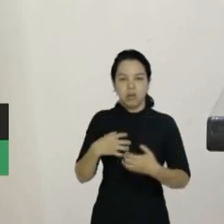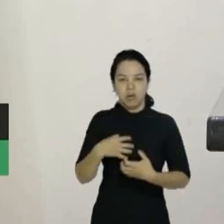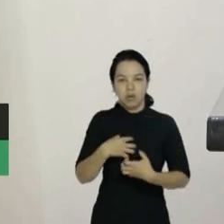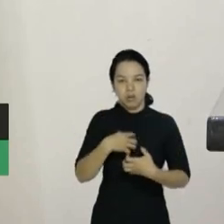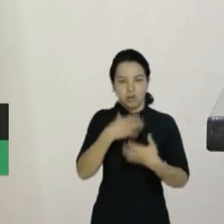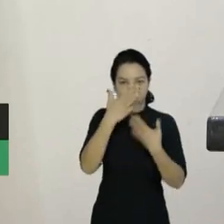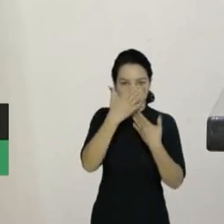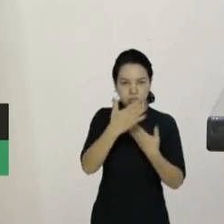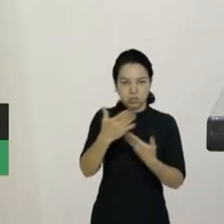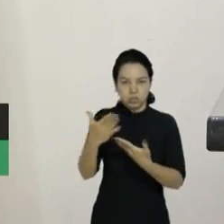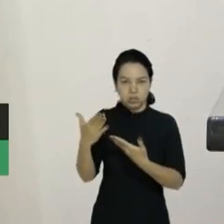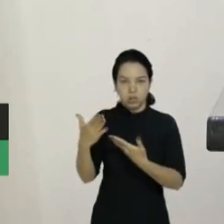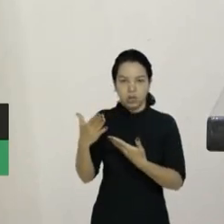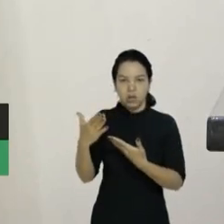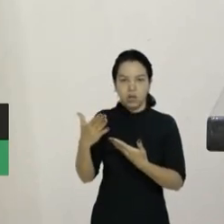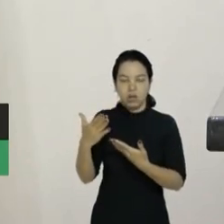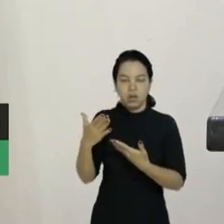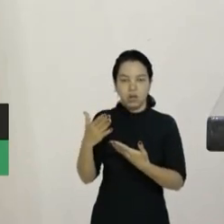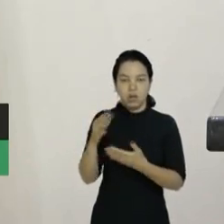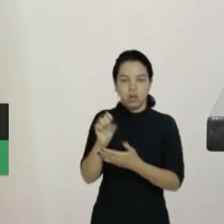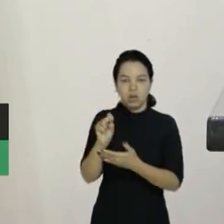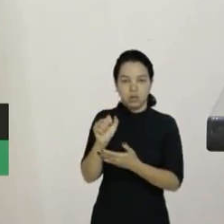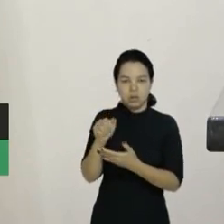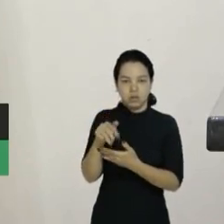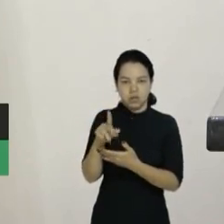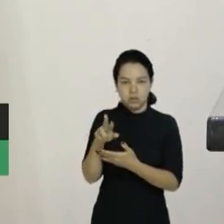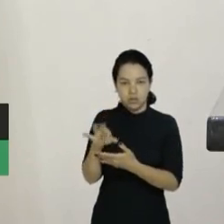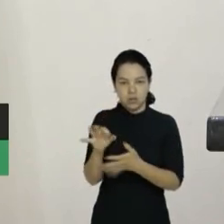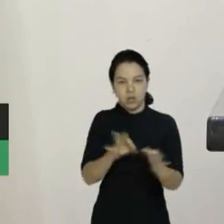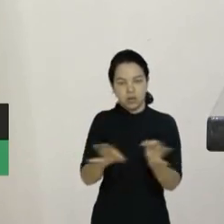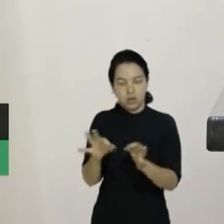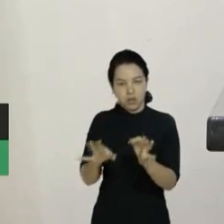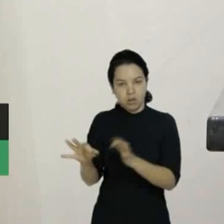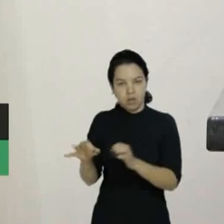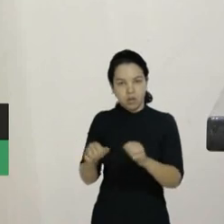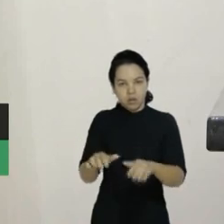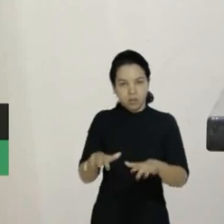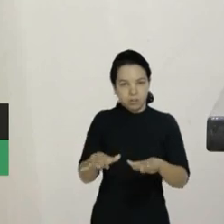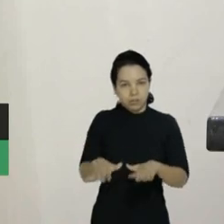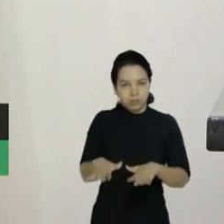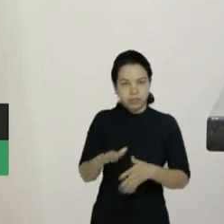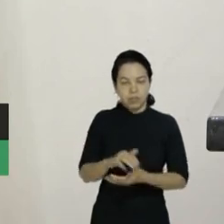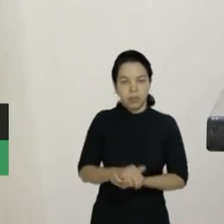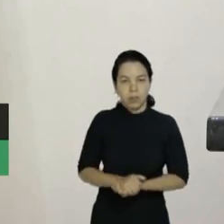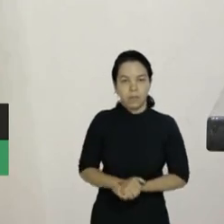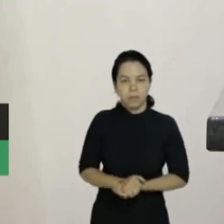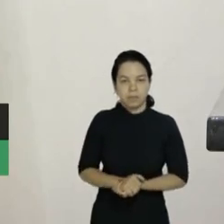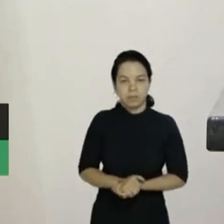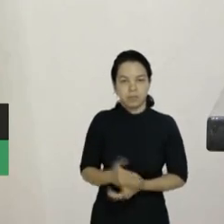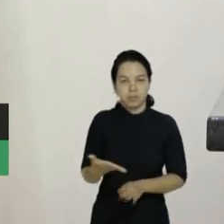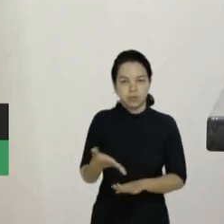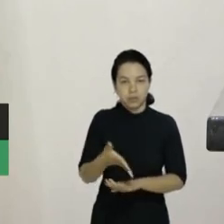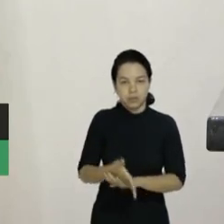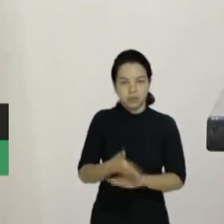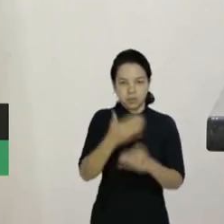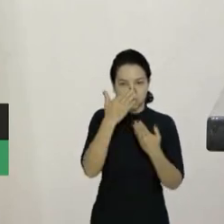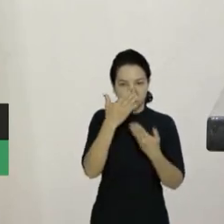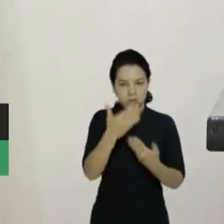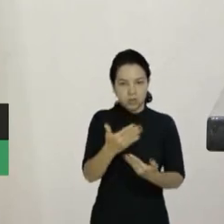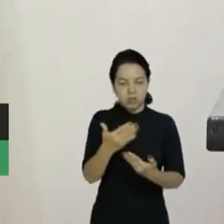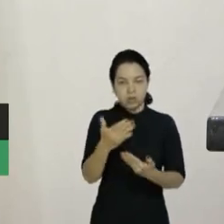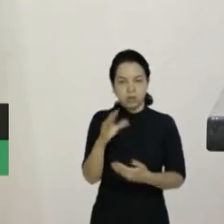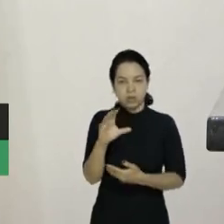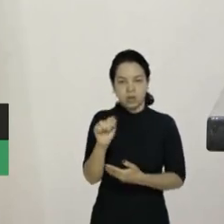ter organizado essa sessão, agradeço muito ao Sérgio Prato Narraes, que veio aqui, agradeço muitíssimo ao